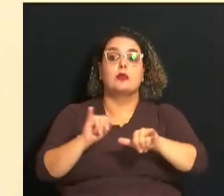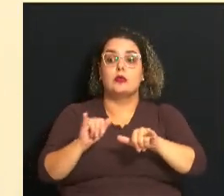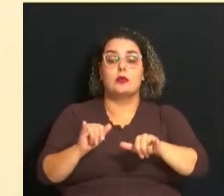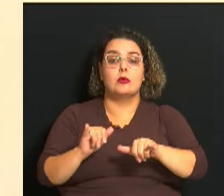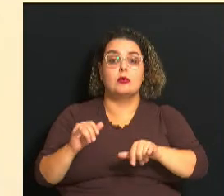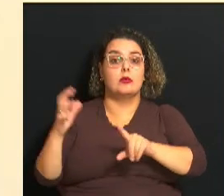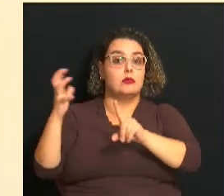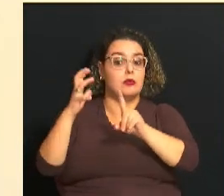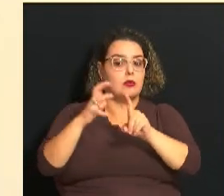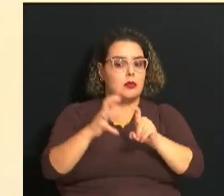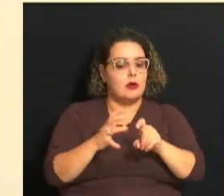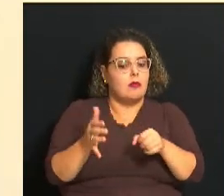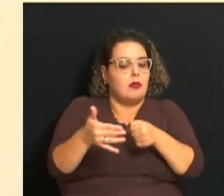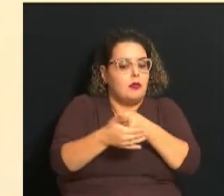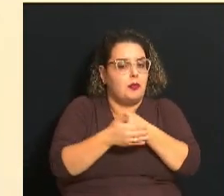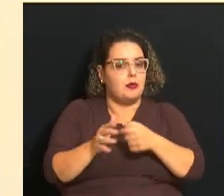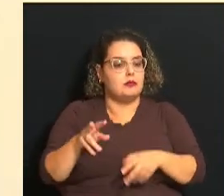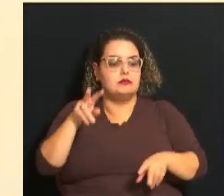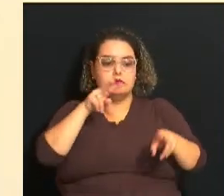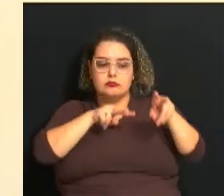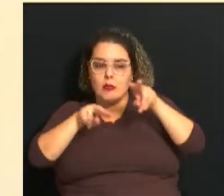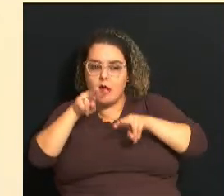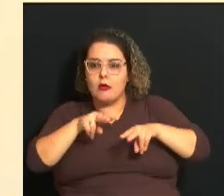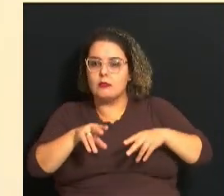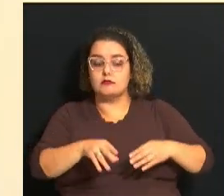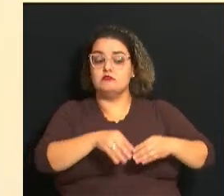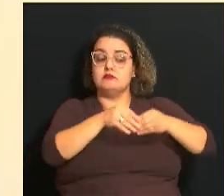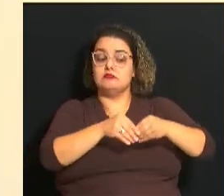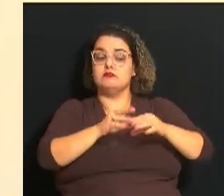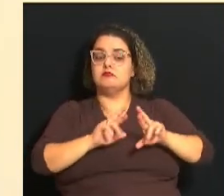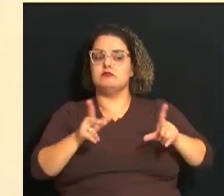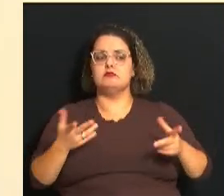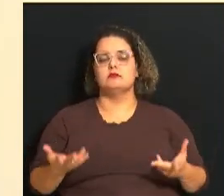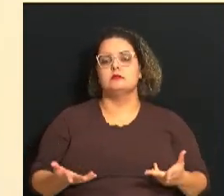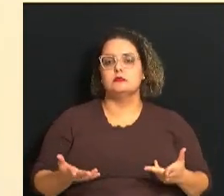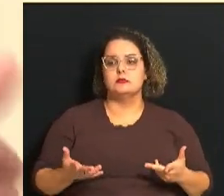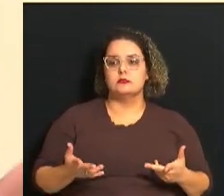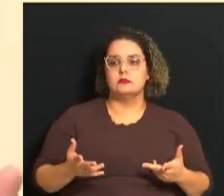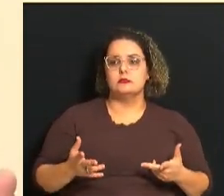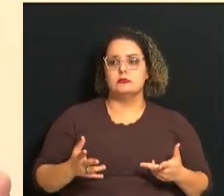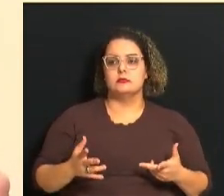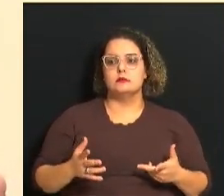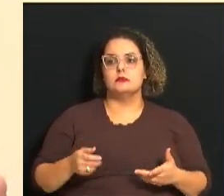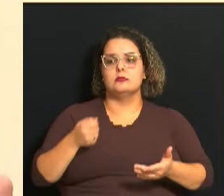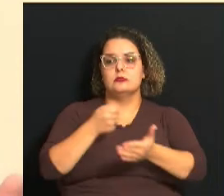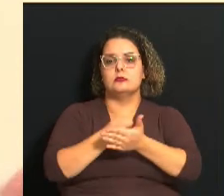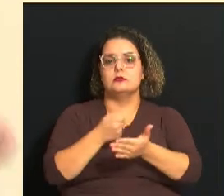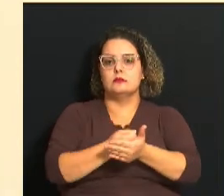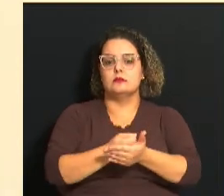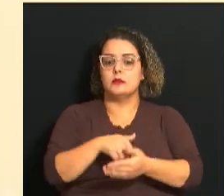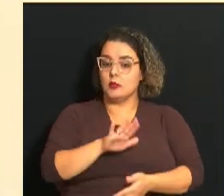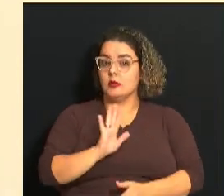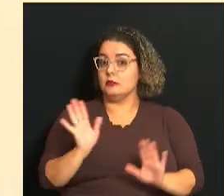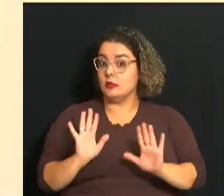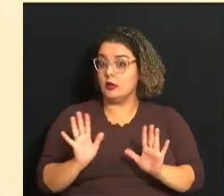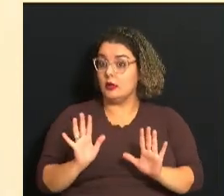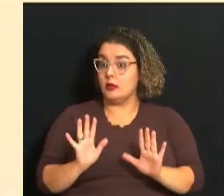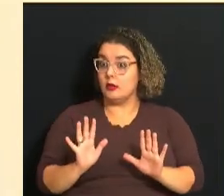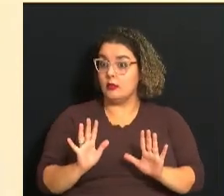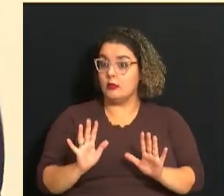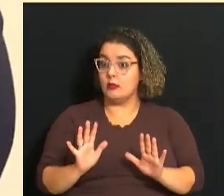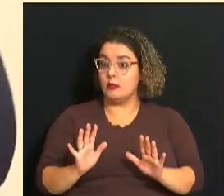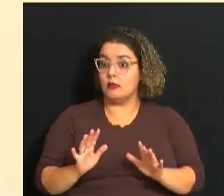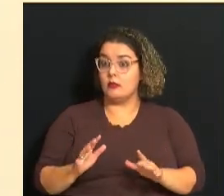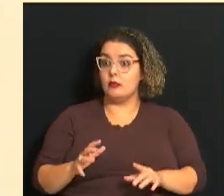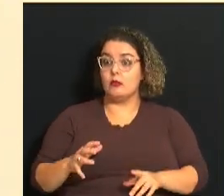assédio velado aquele que tá no olhar não cumpre é diferenciado né numa cobrança demasiada tomando uma a